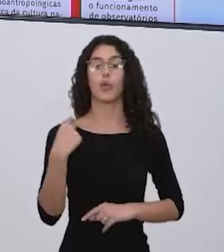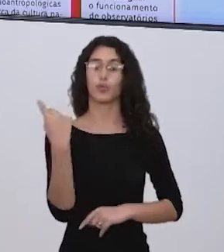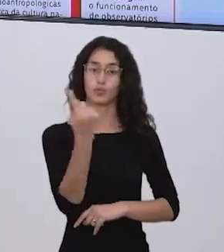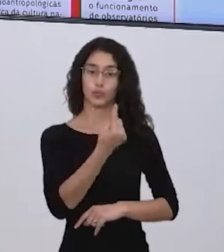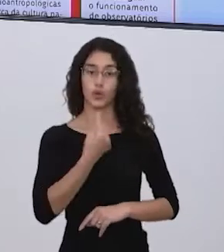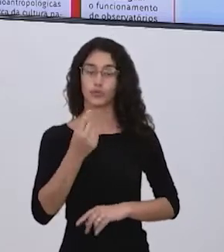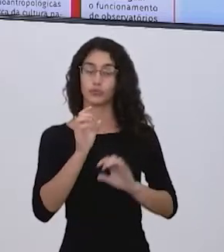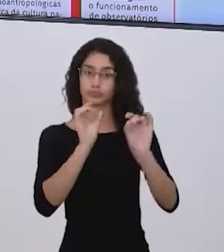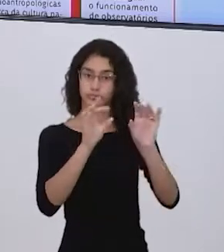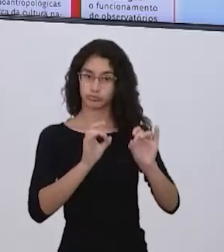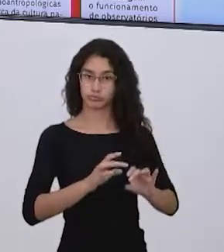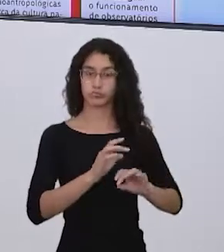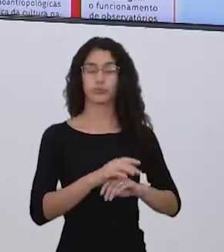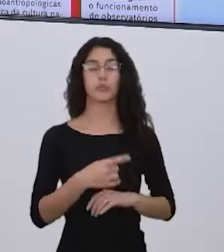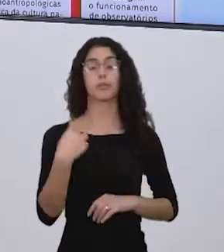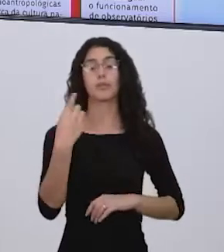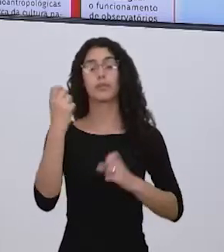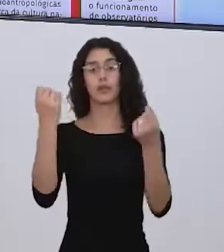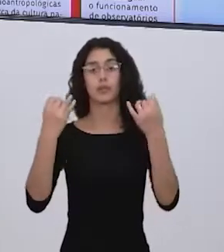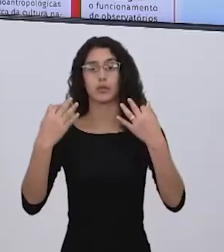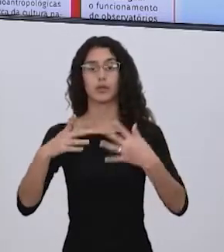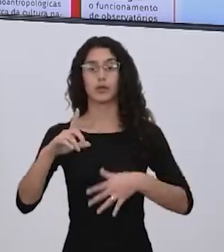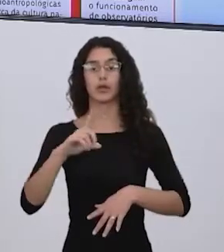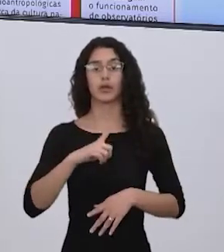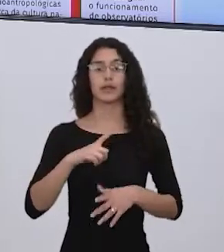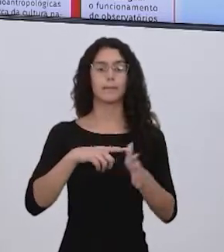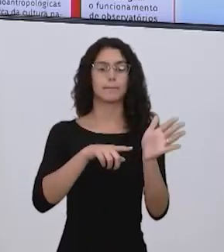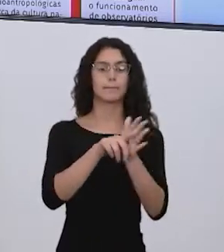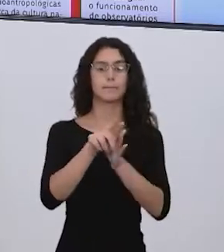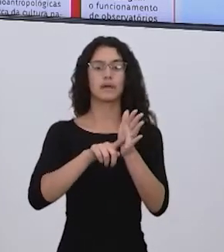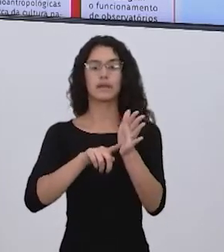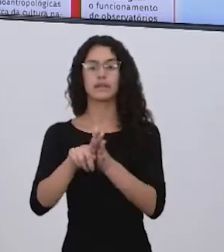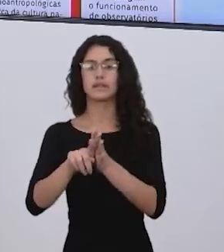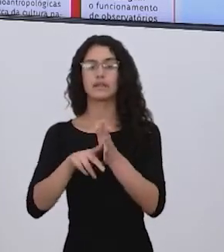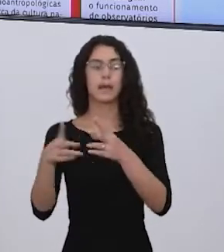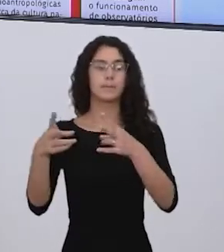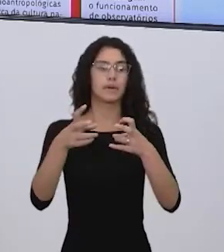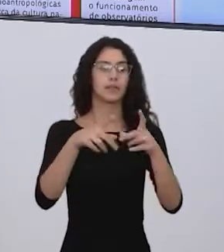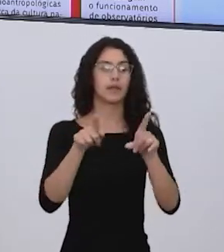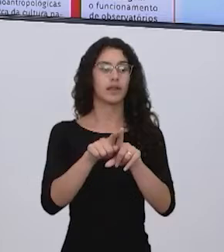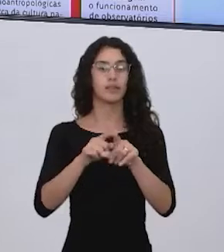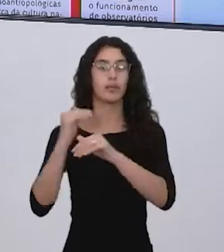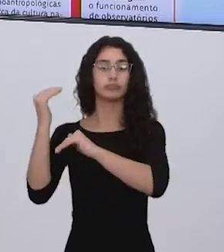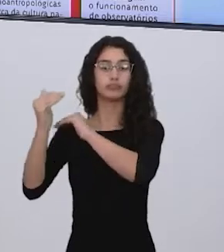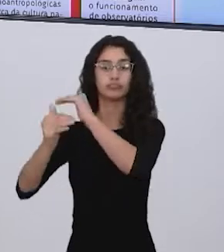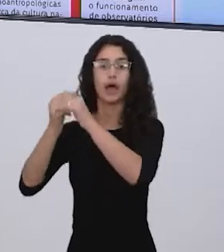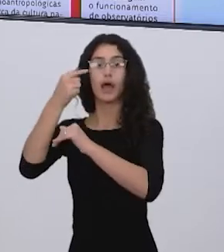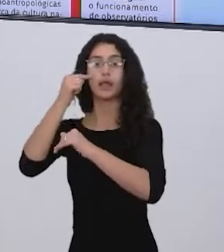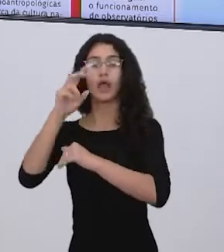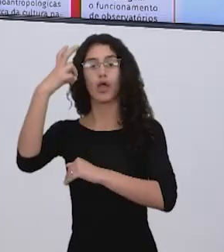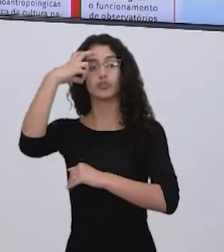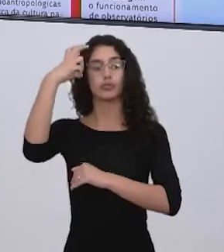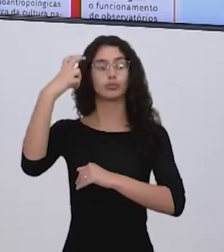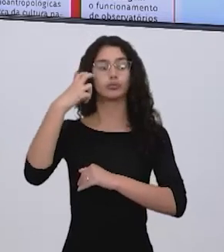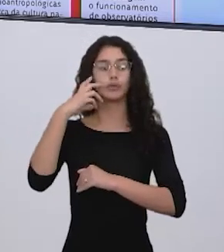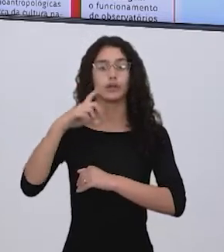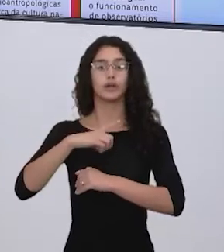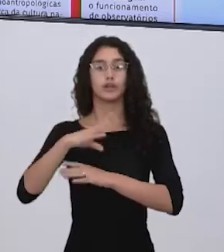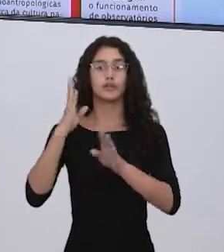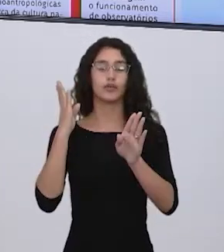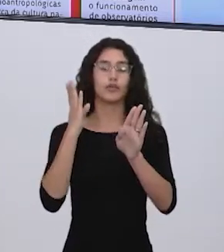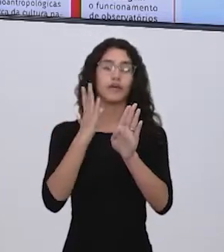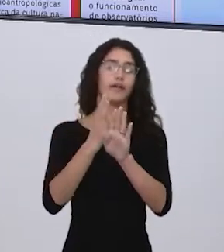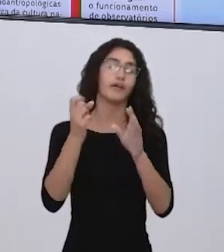nosso, especificamente, a gente falou sobre pesquisar e analisar para construir a ideia de cultura, identificar